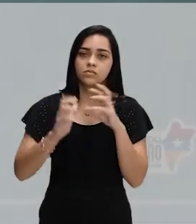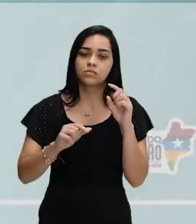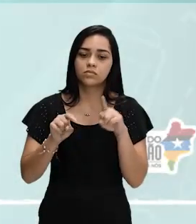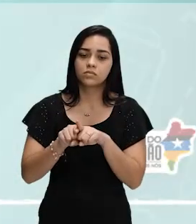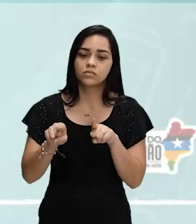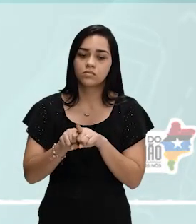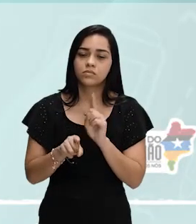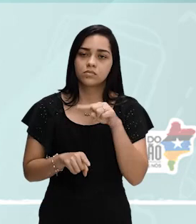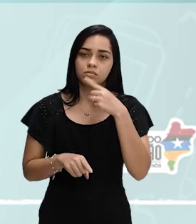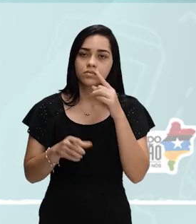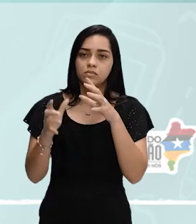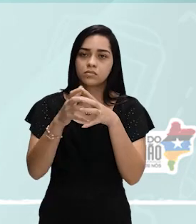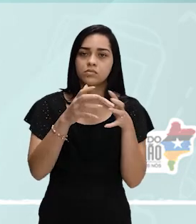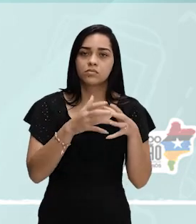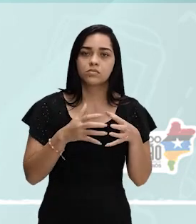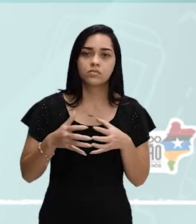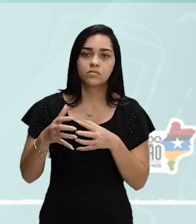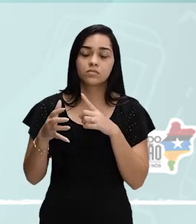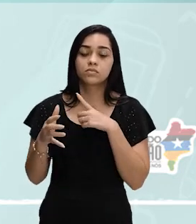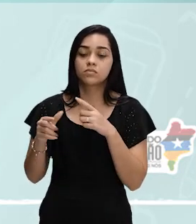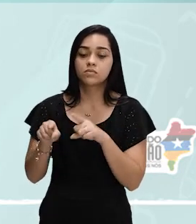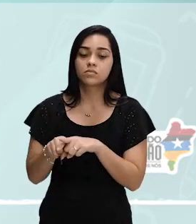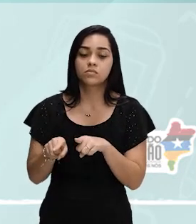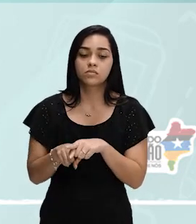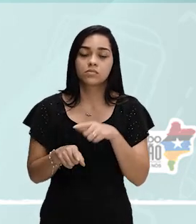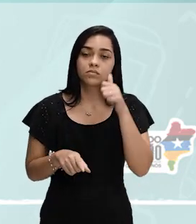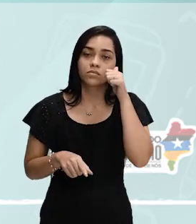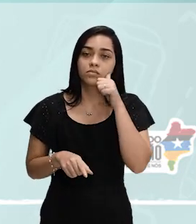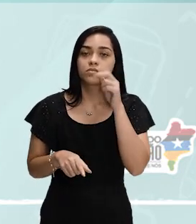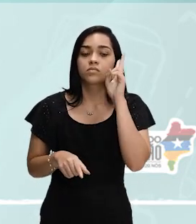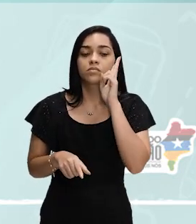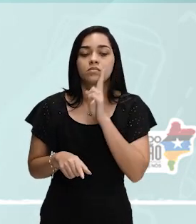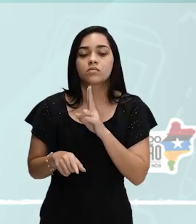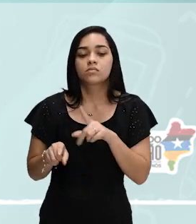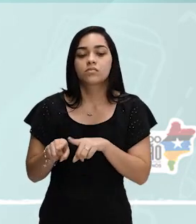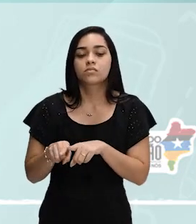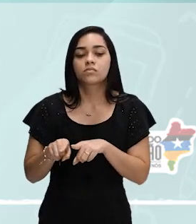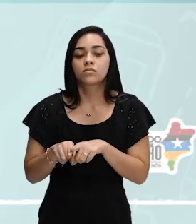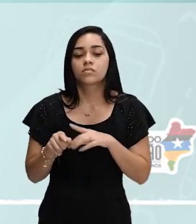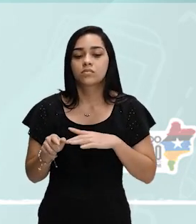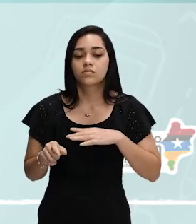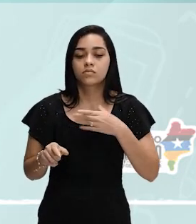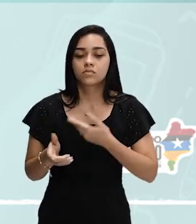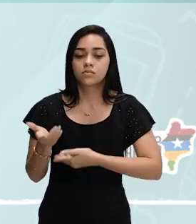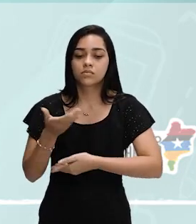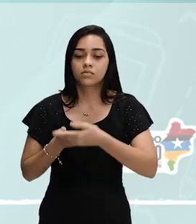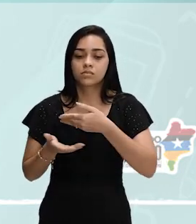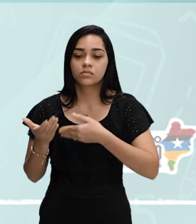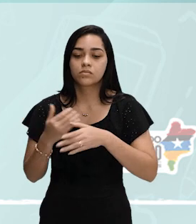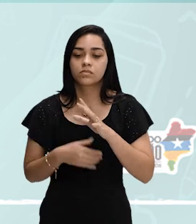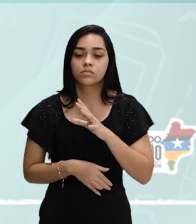com outras tribos, a virgem e o guerreiro branco se envolvem